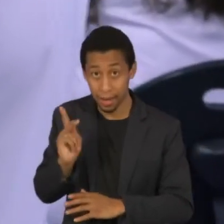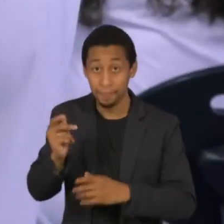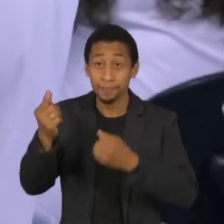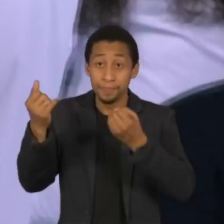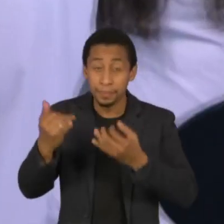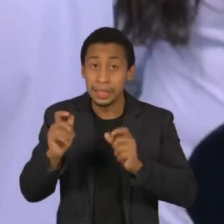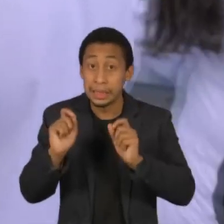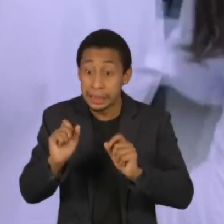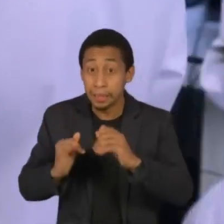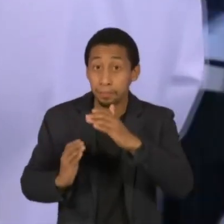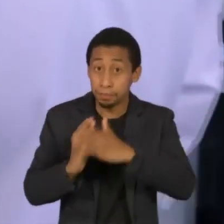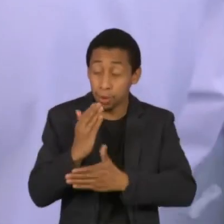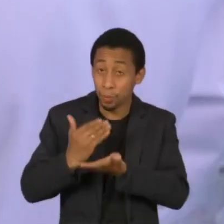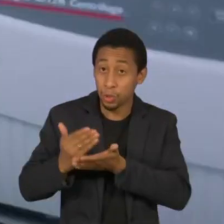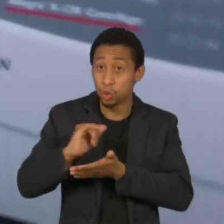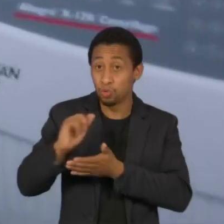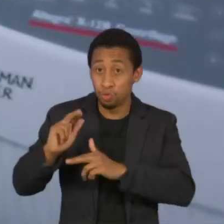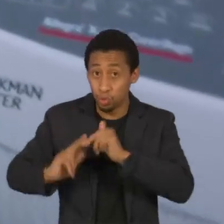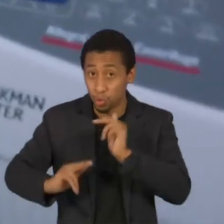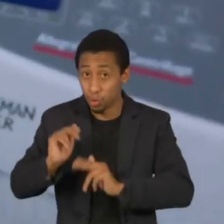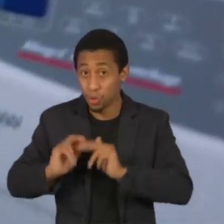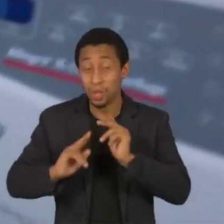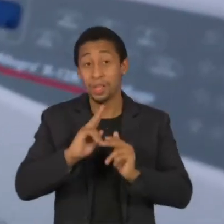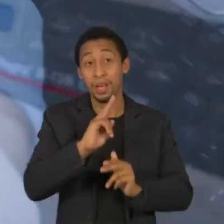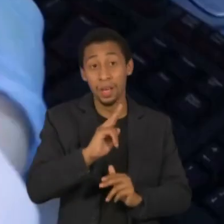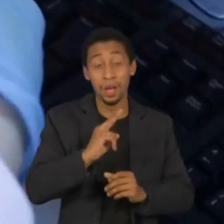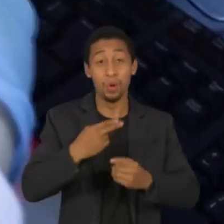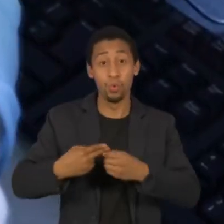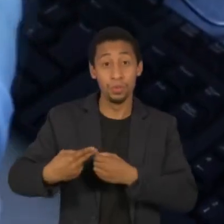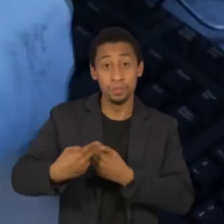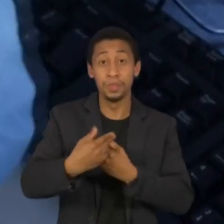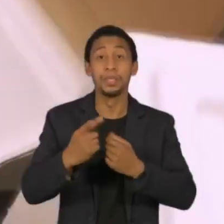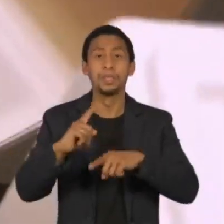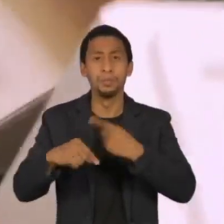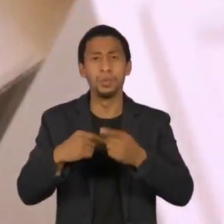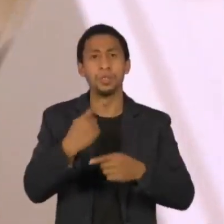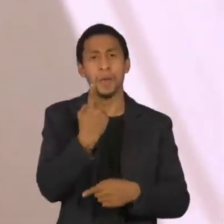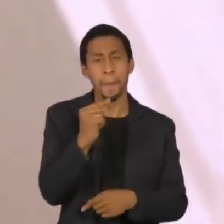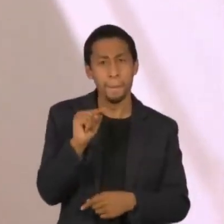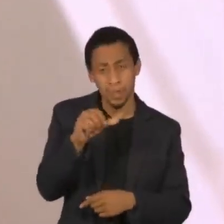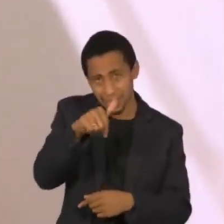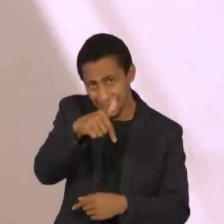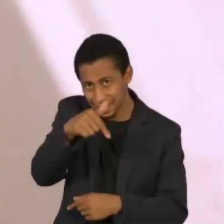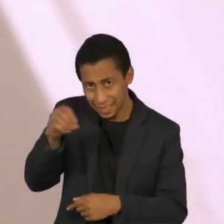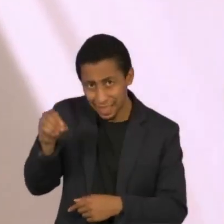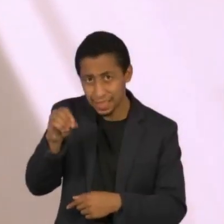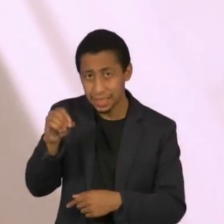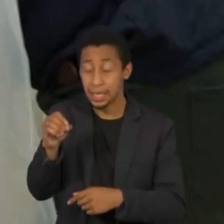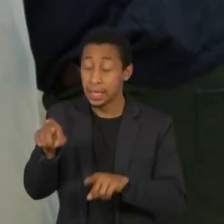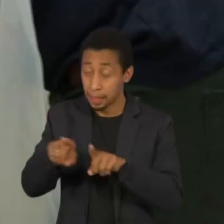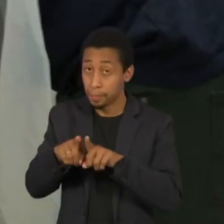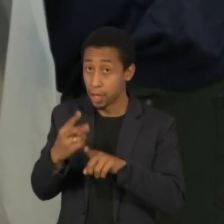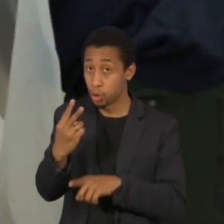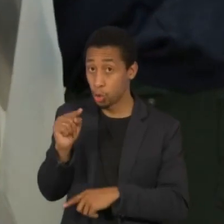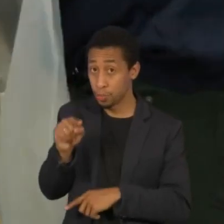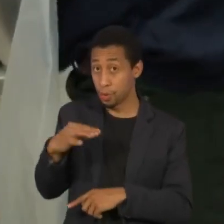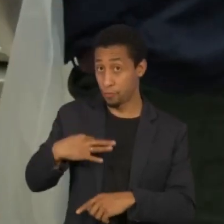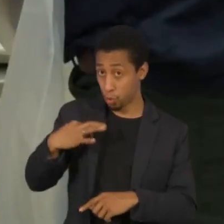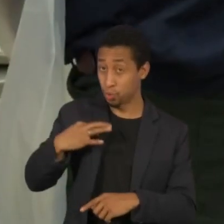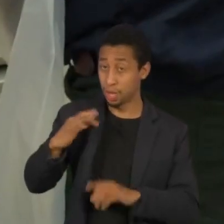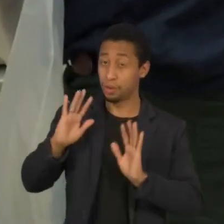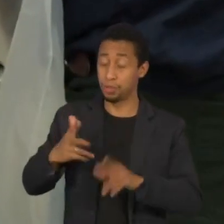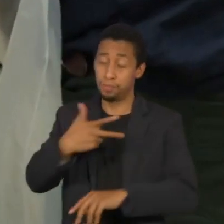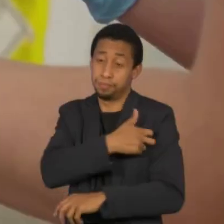em 20 de junho e em pouco mais de um mês, cerca de 1.700 de um total de 2 mil voluntários já tomaram